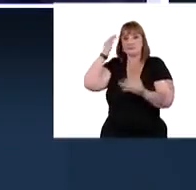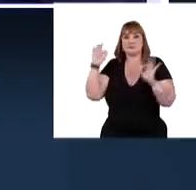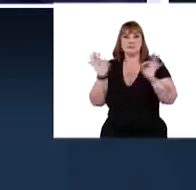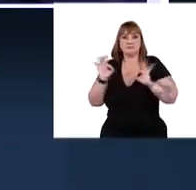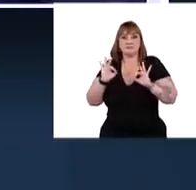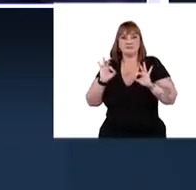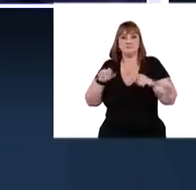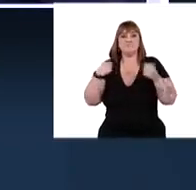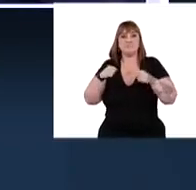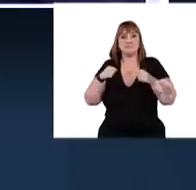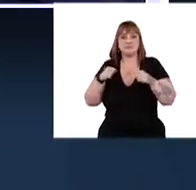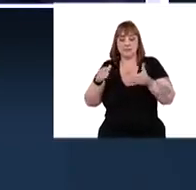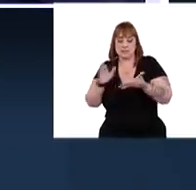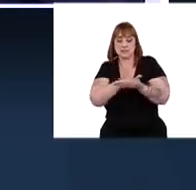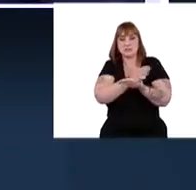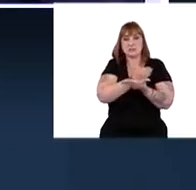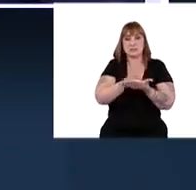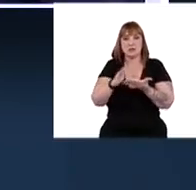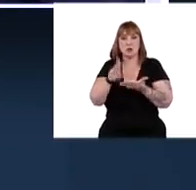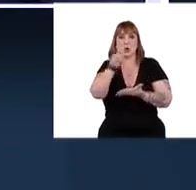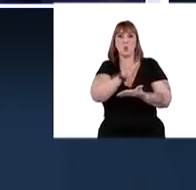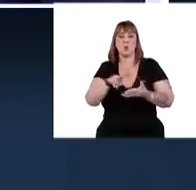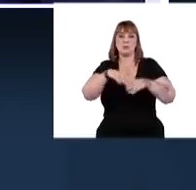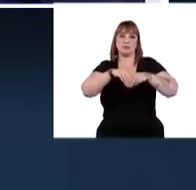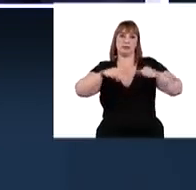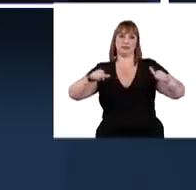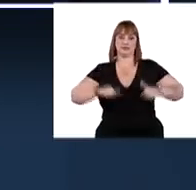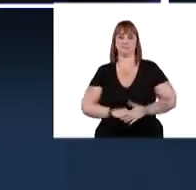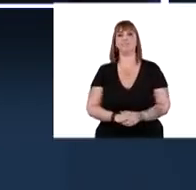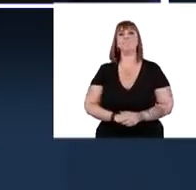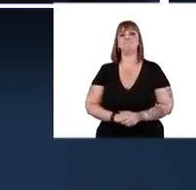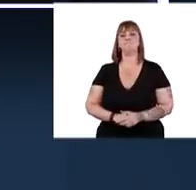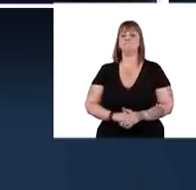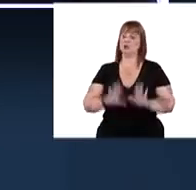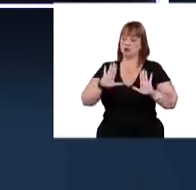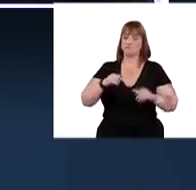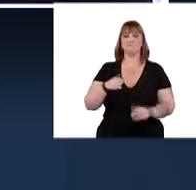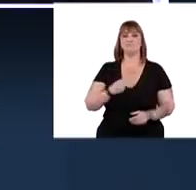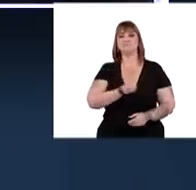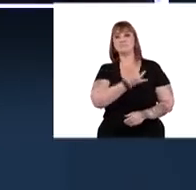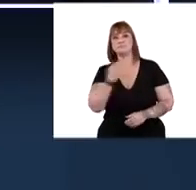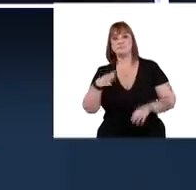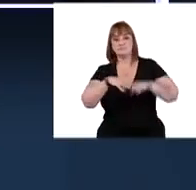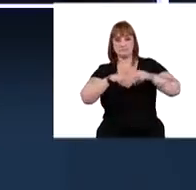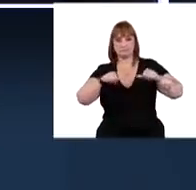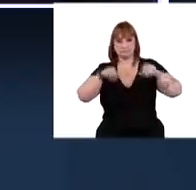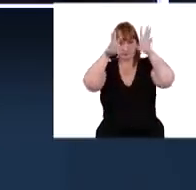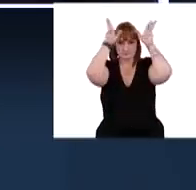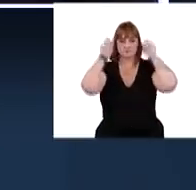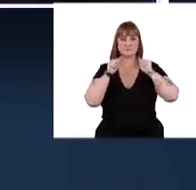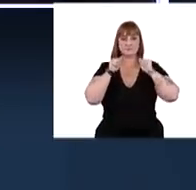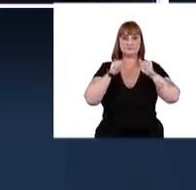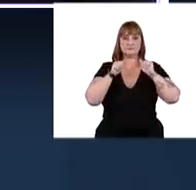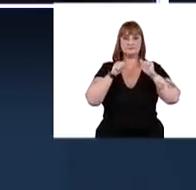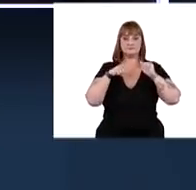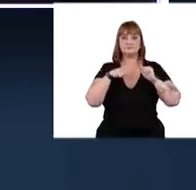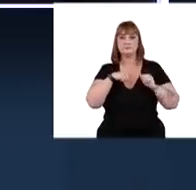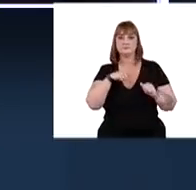que descentralizar o uso da terra. Olha, sabe? muitas terras indígenas estão